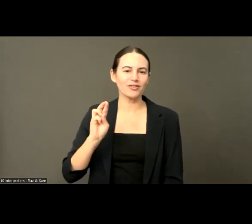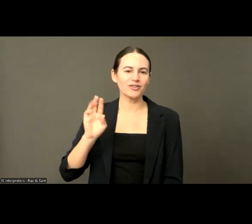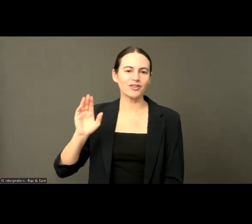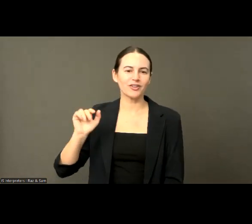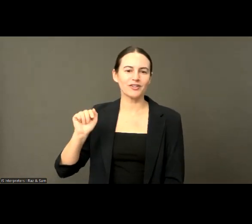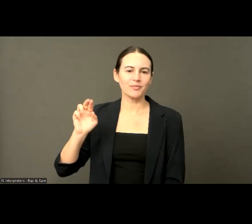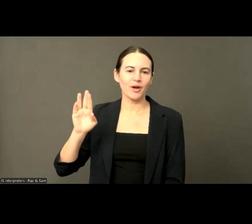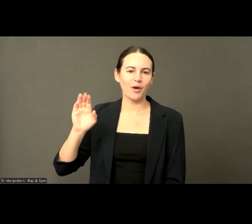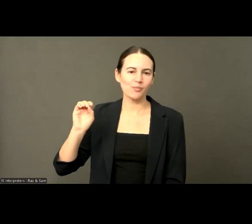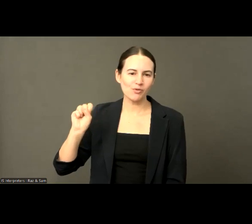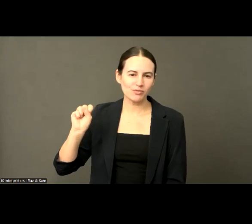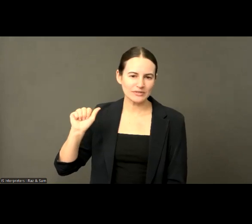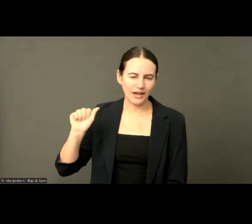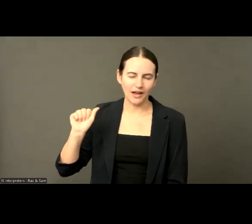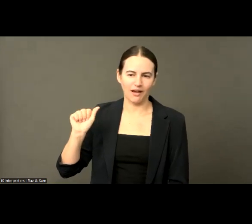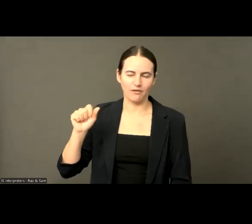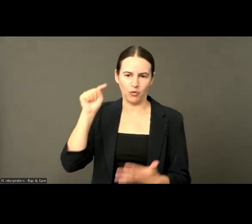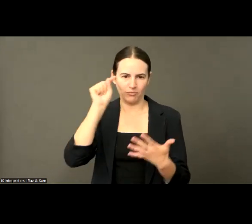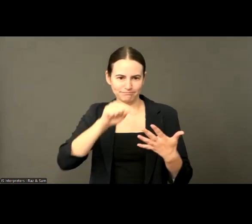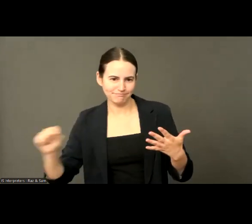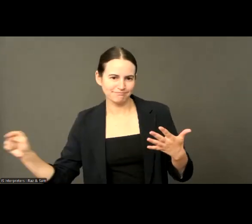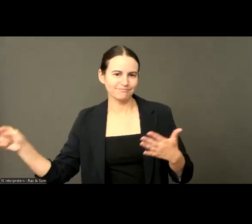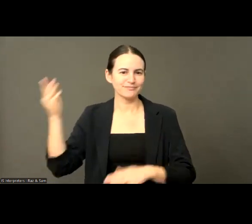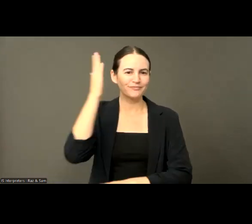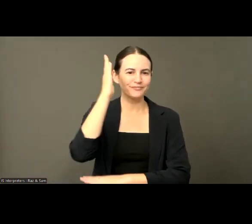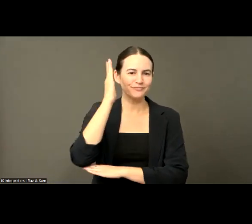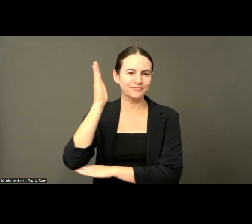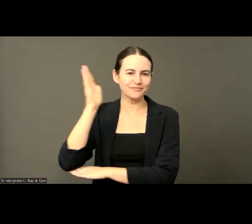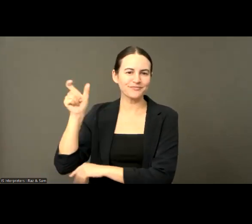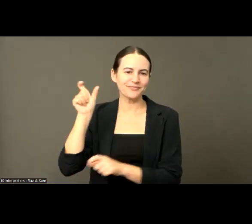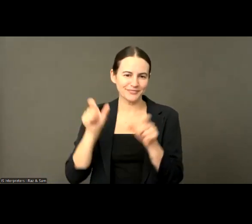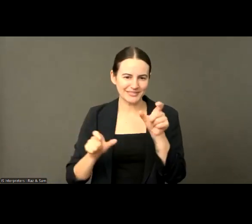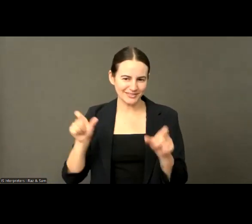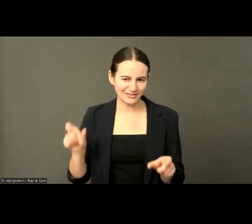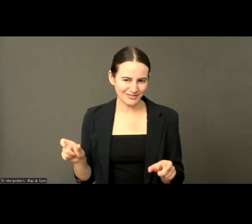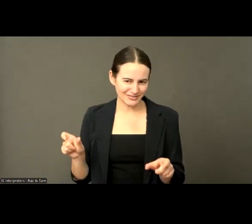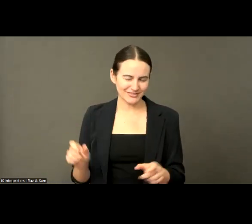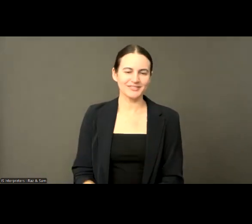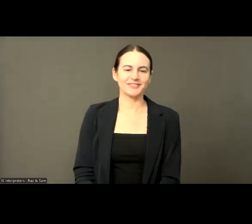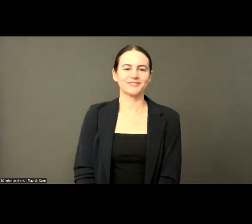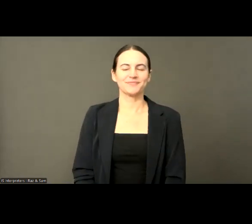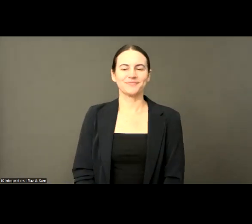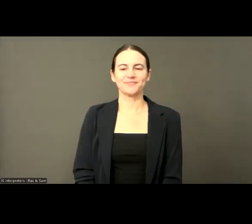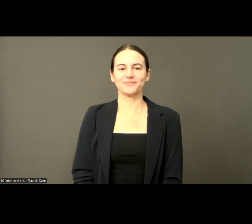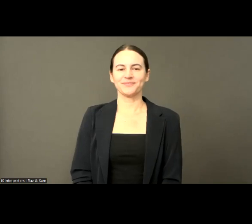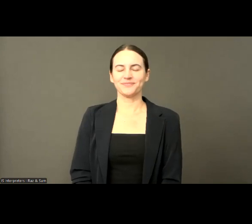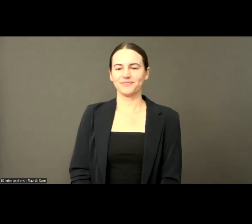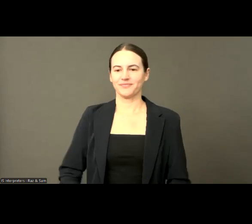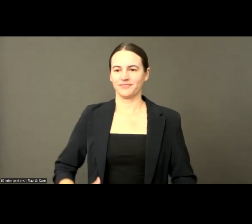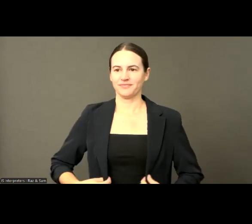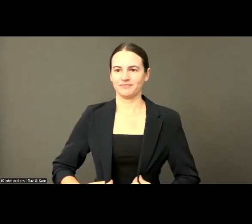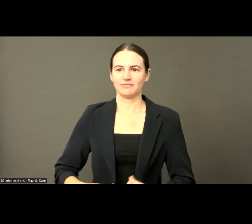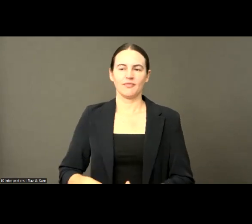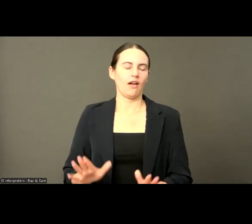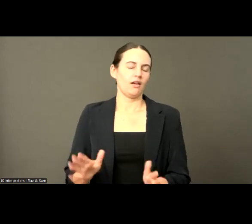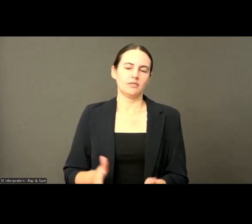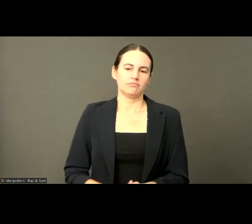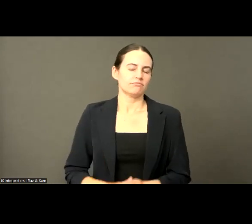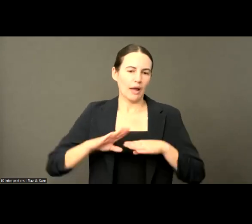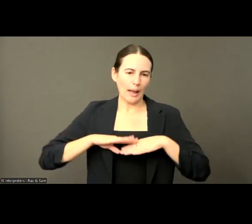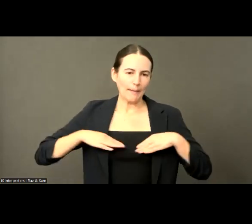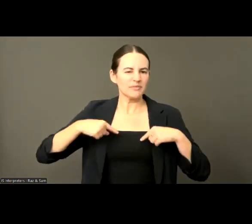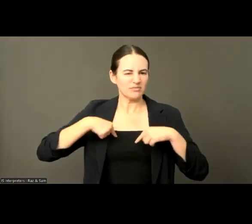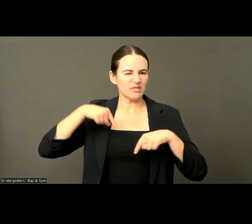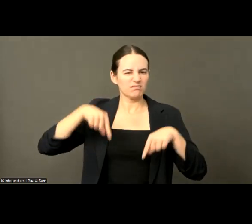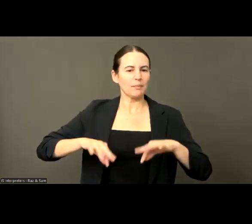Marcos Zugar, ao doutor Emacieri, ao doutor Fenetoni E, doutor Caro, é um prazer estar aqui para o